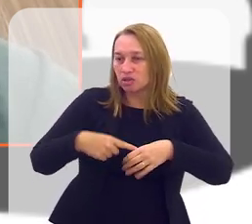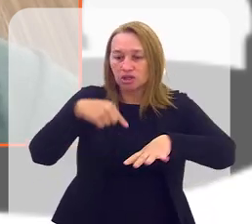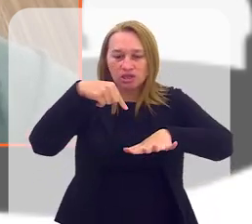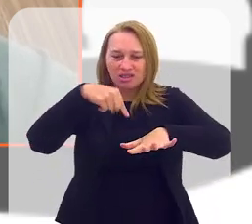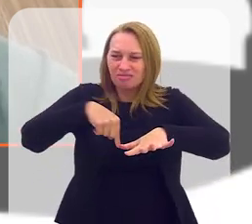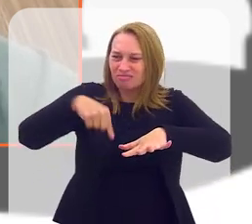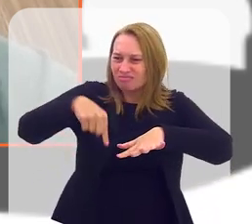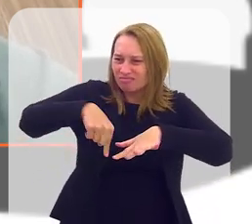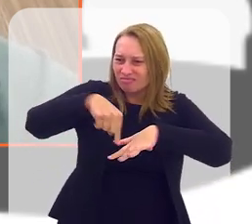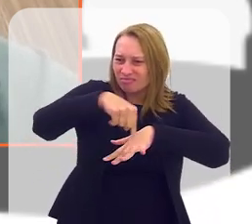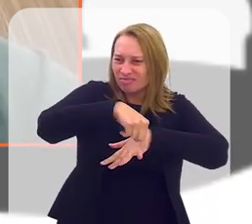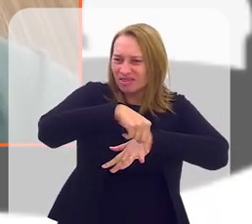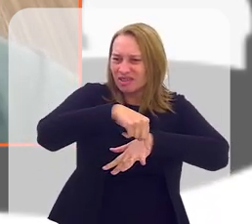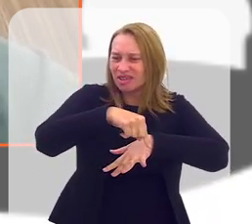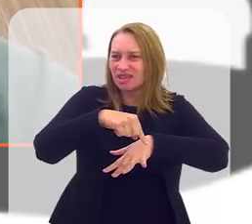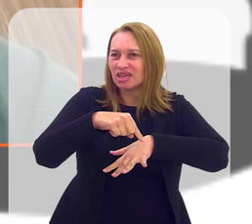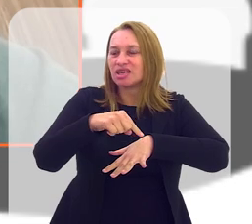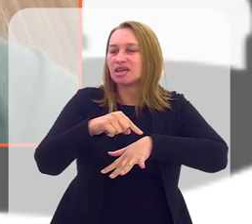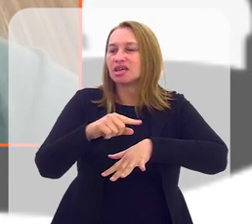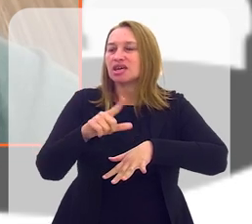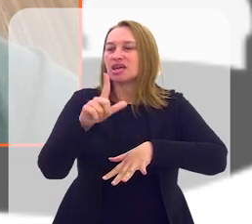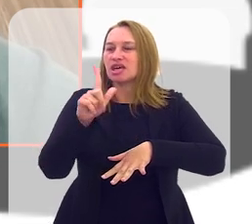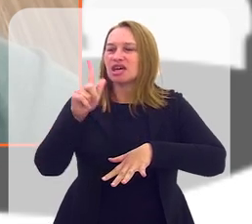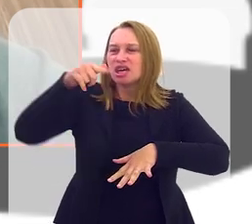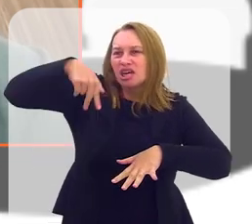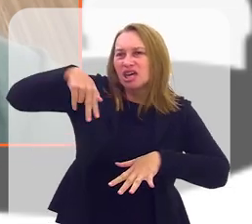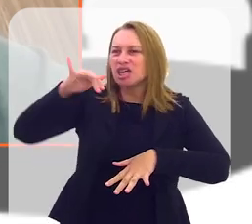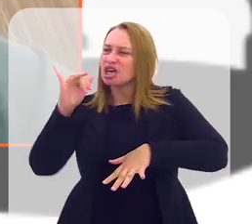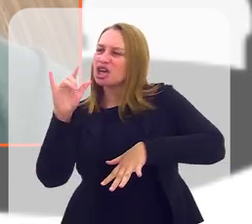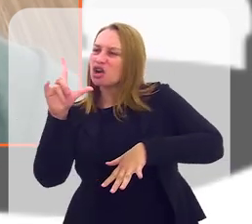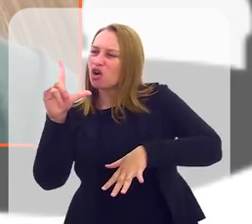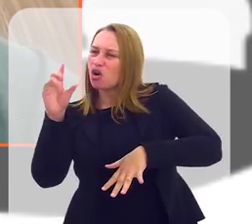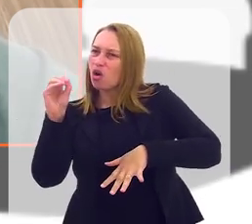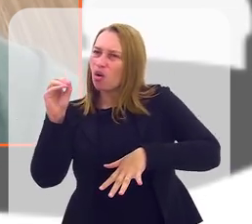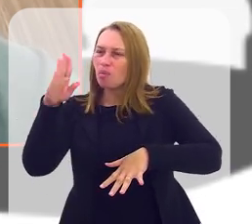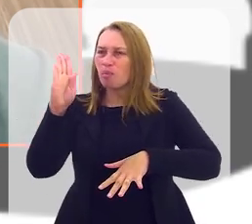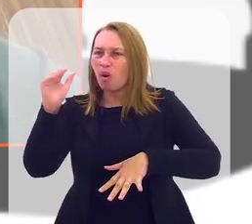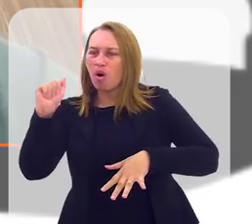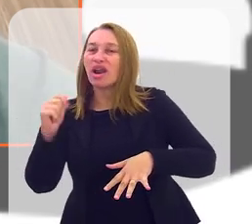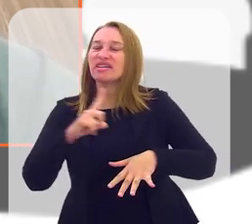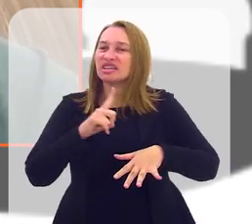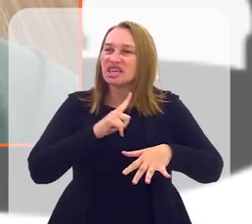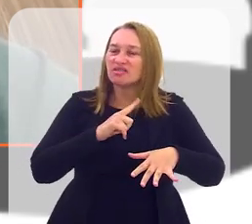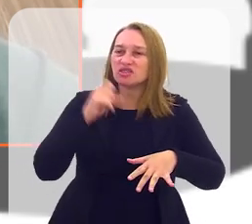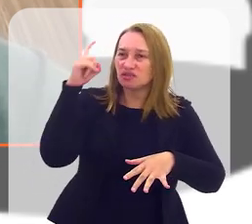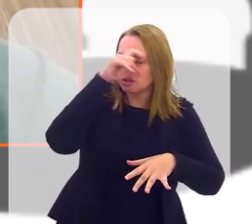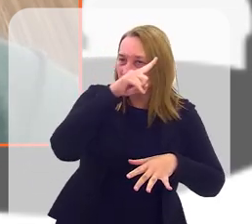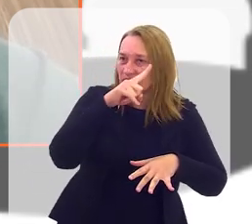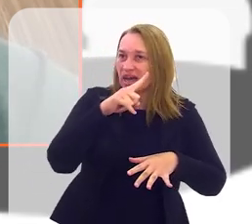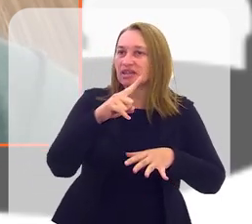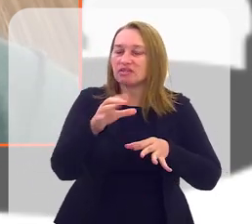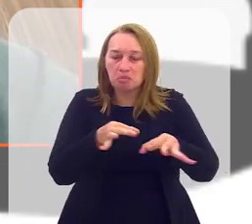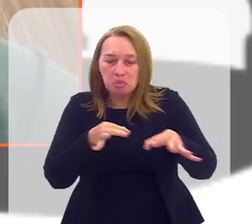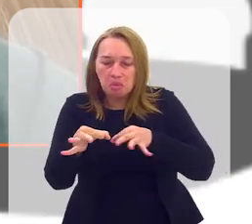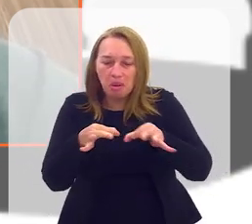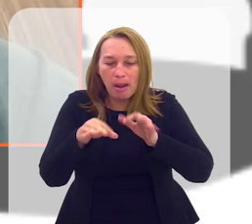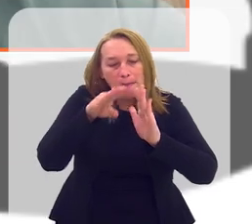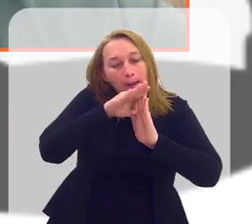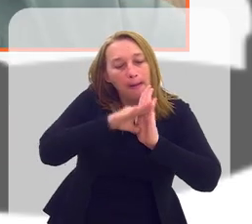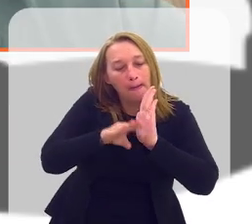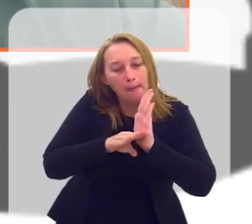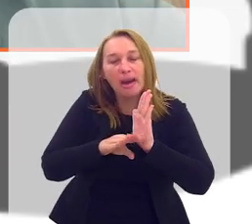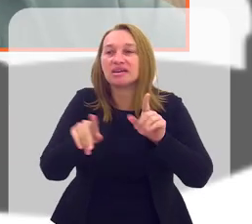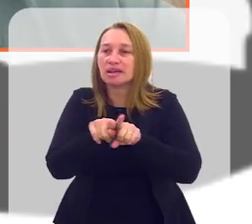quilombola, e nós tínhamos muita dificuldade em fazer tanto a programação quanto a distribuição das